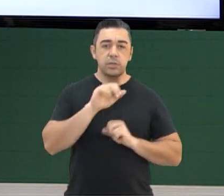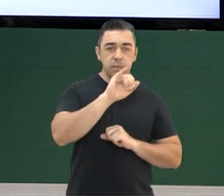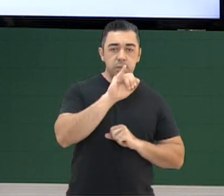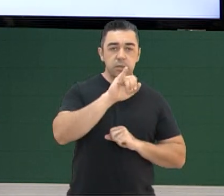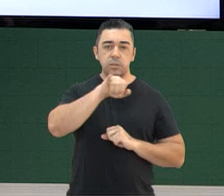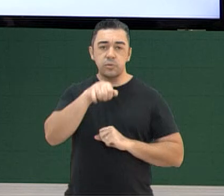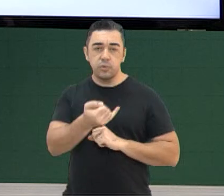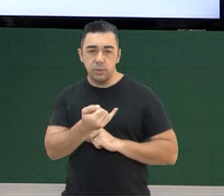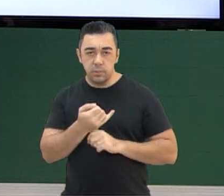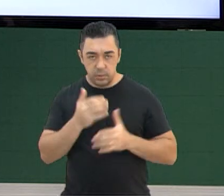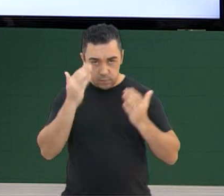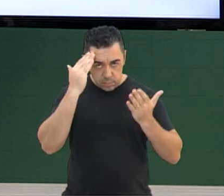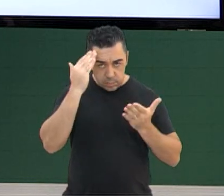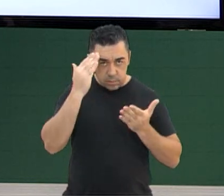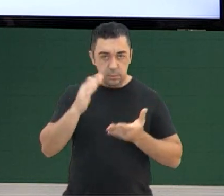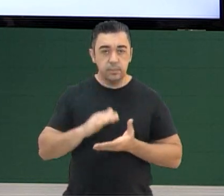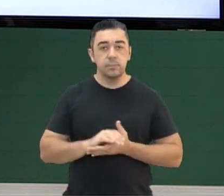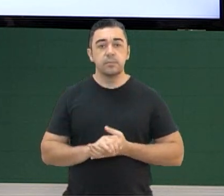J, tá bom?